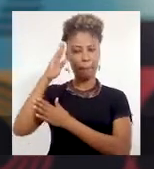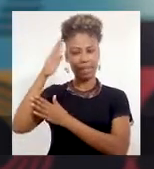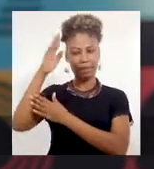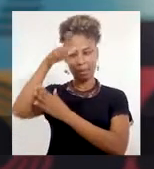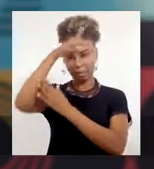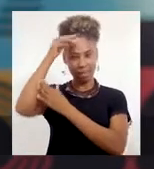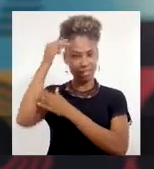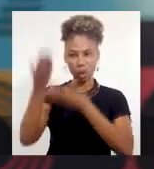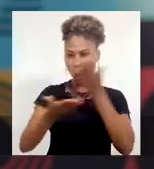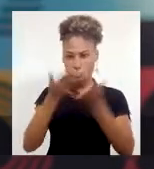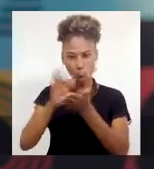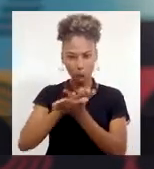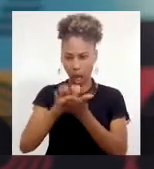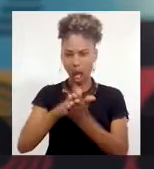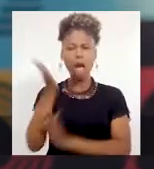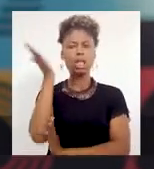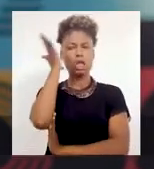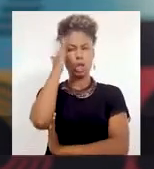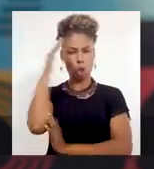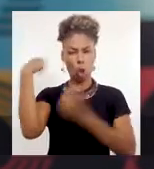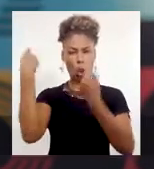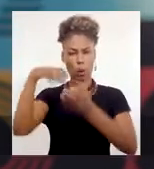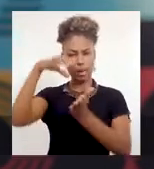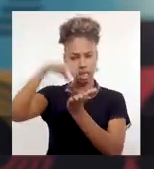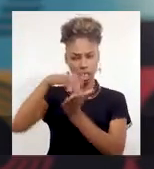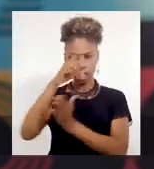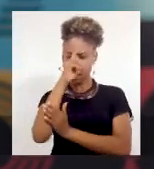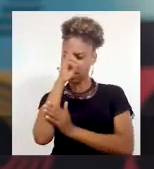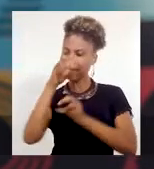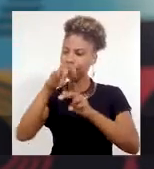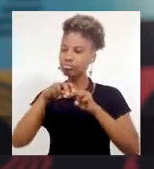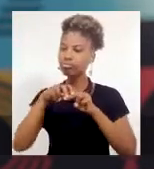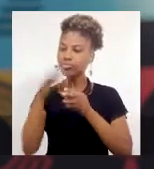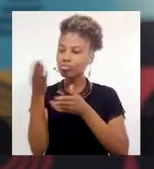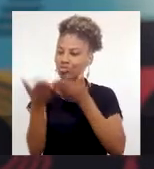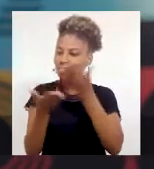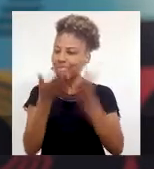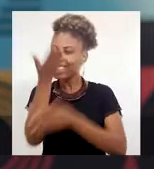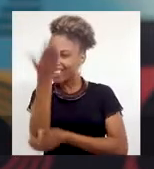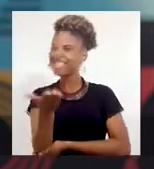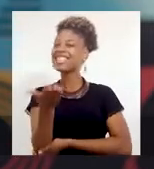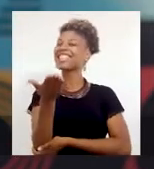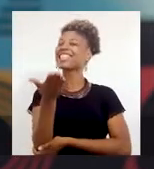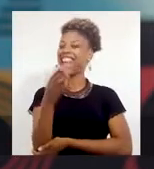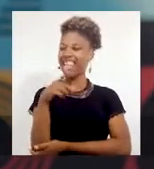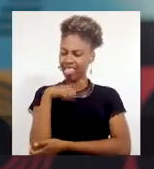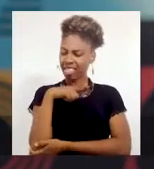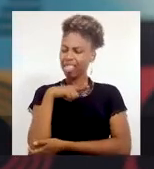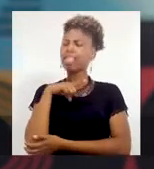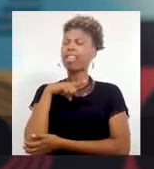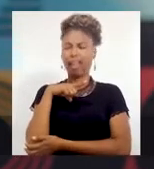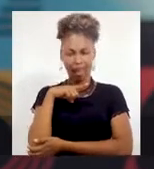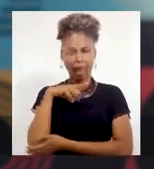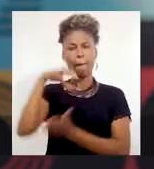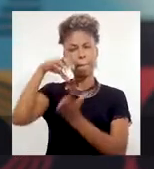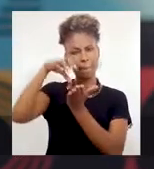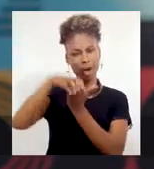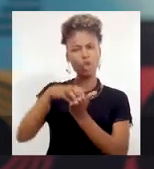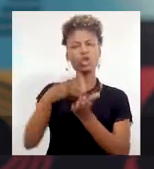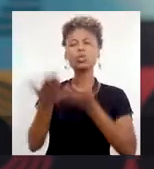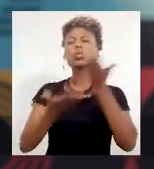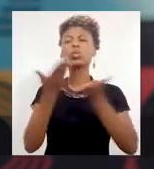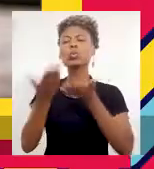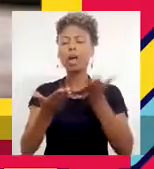a prefeitura não cuida. Eu sei bem o que é precisar de um posto de saúde. Por isso, vou cuidar para que você tenha mais postos